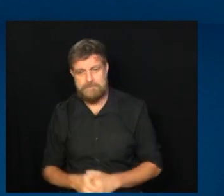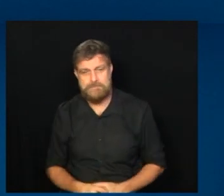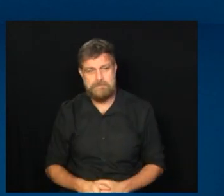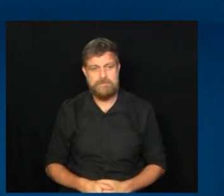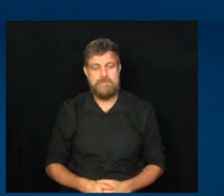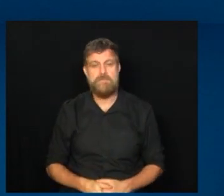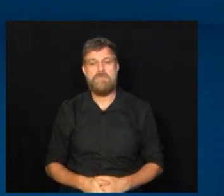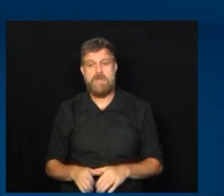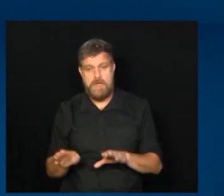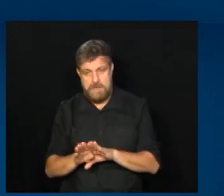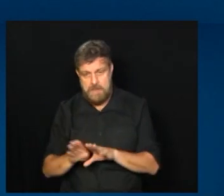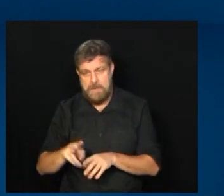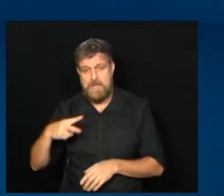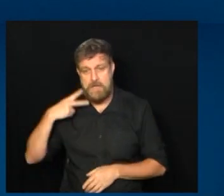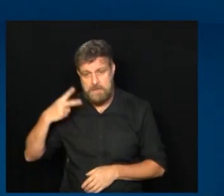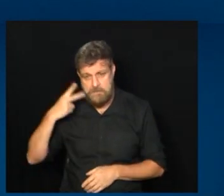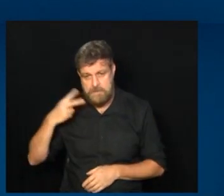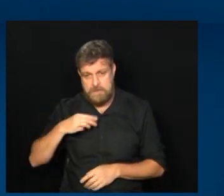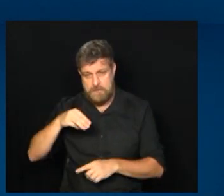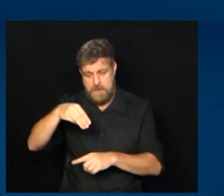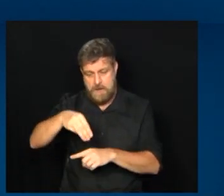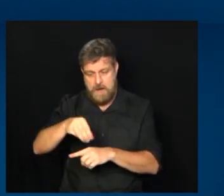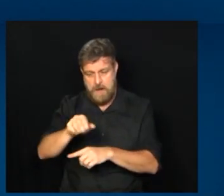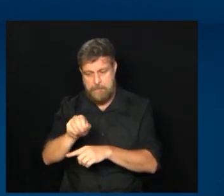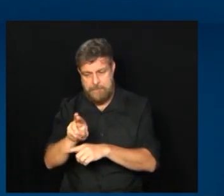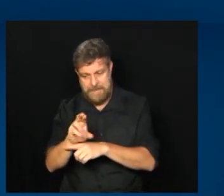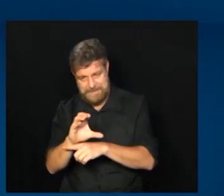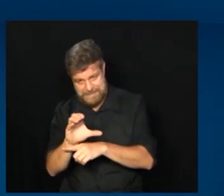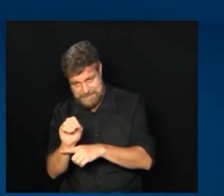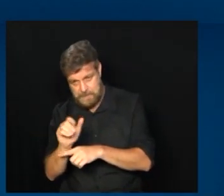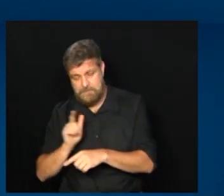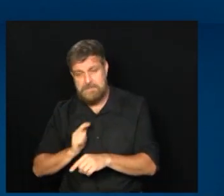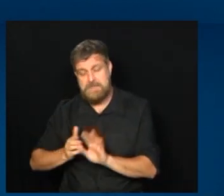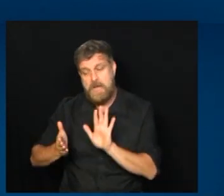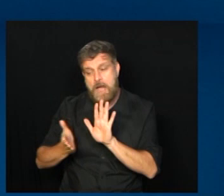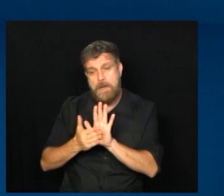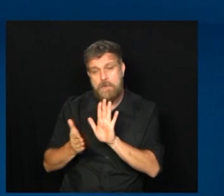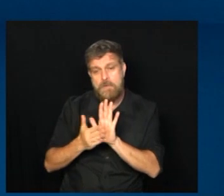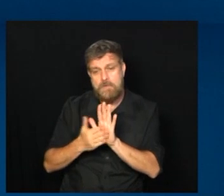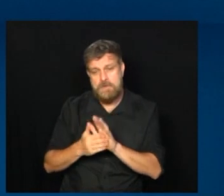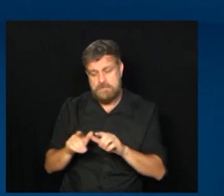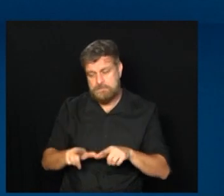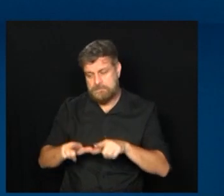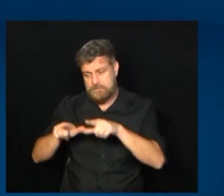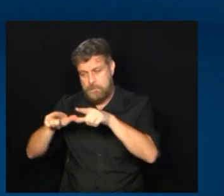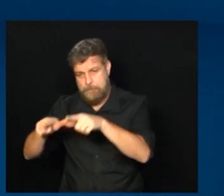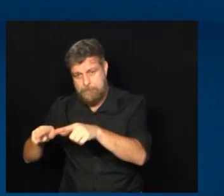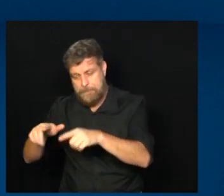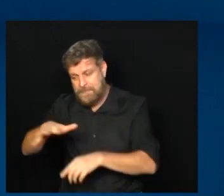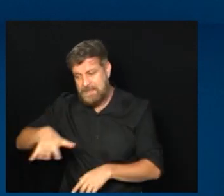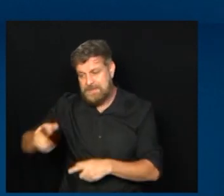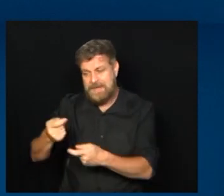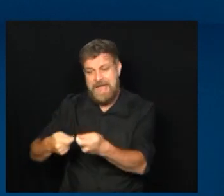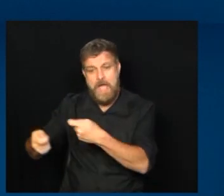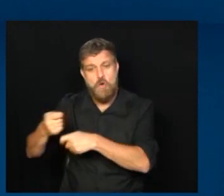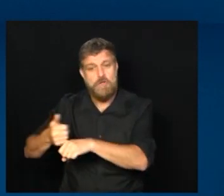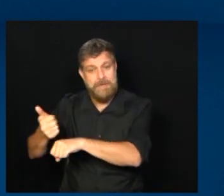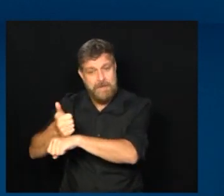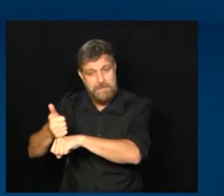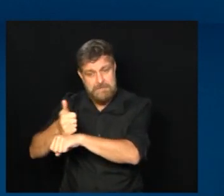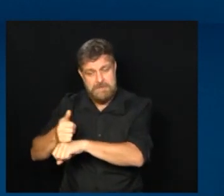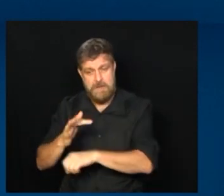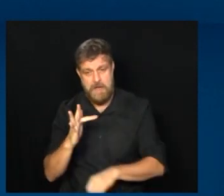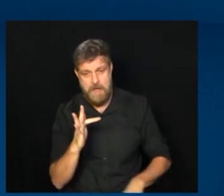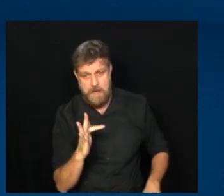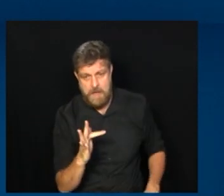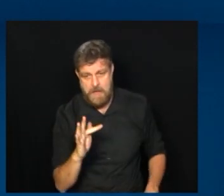do vereador Marcelo da Farmácia será analisada a proposta que concede o título de mérito econômico ao senhor Fernando